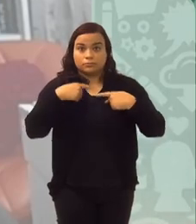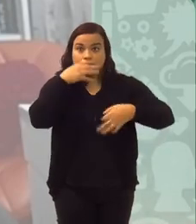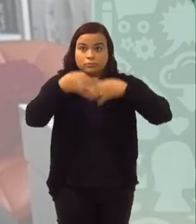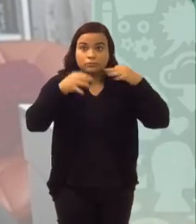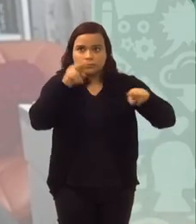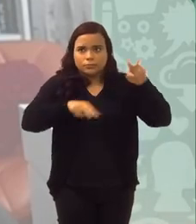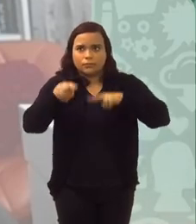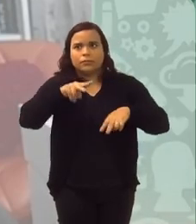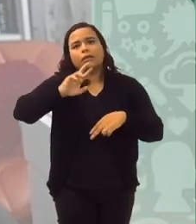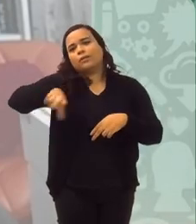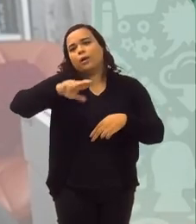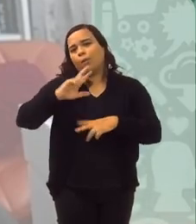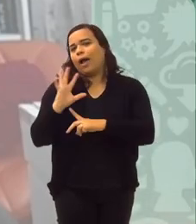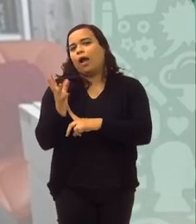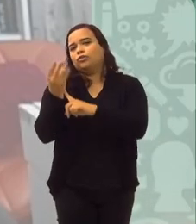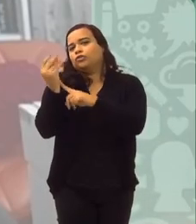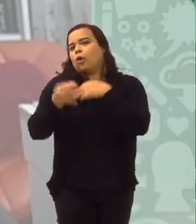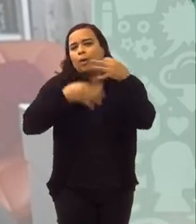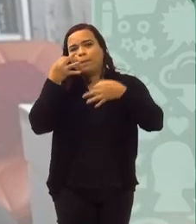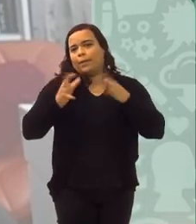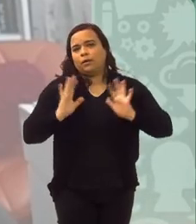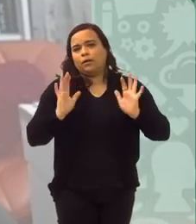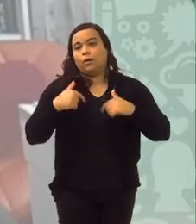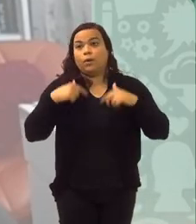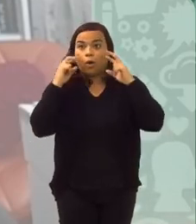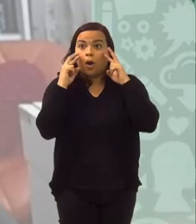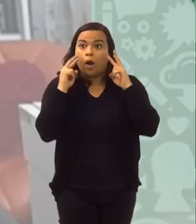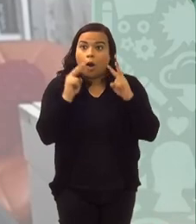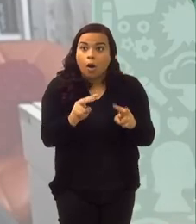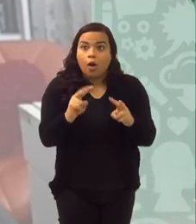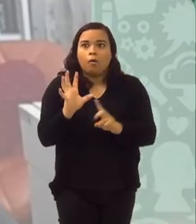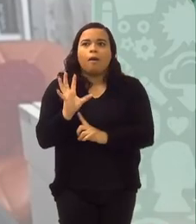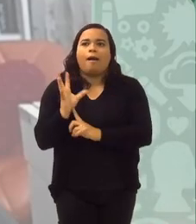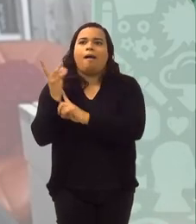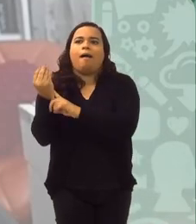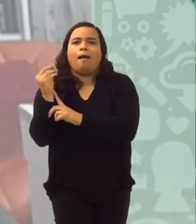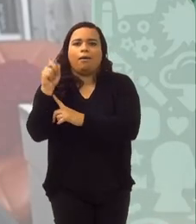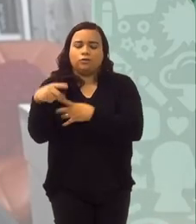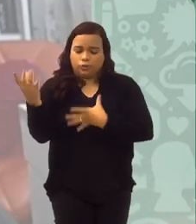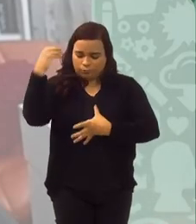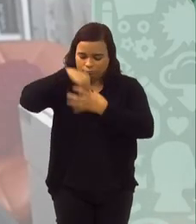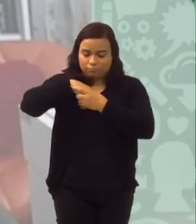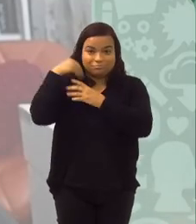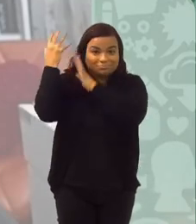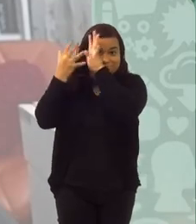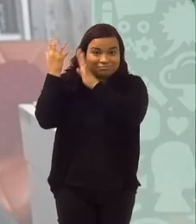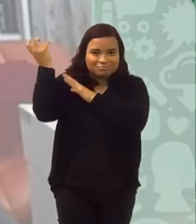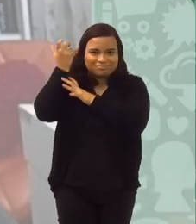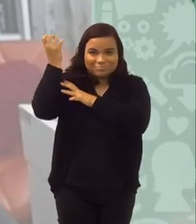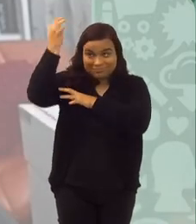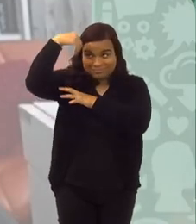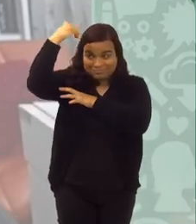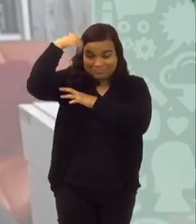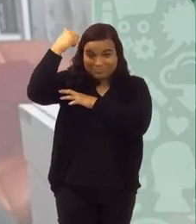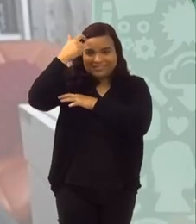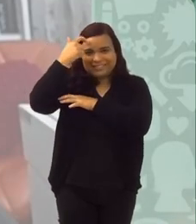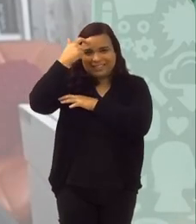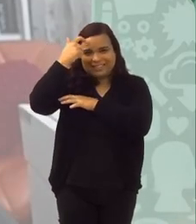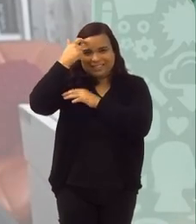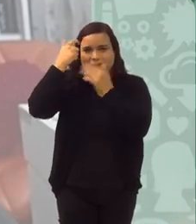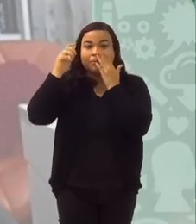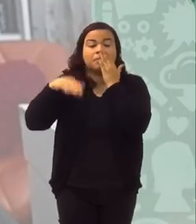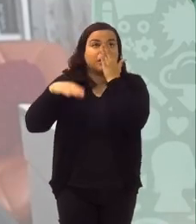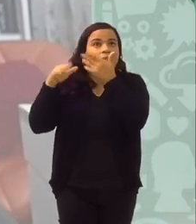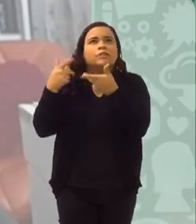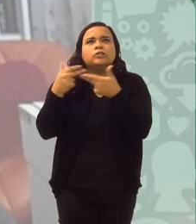minha visão? Não é artística, óbvio. O que, que eu faço? A arte, ela vem do inconsciente. Muitas vezes de coisas